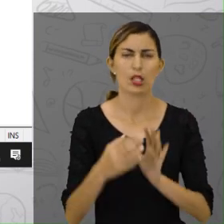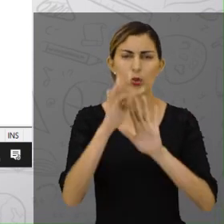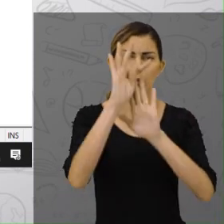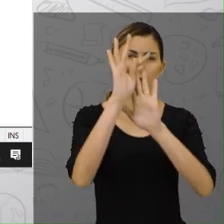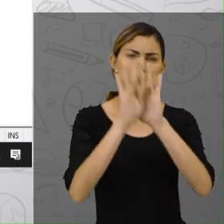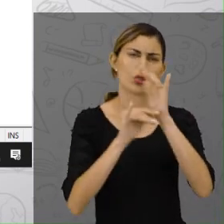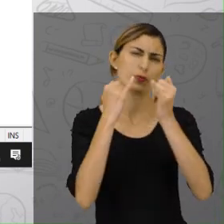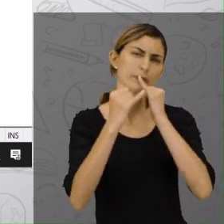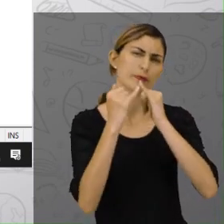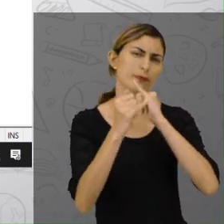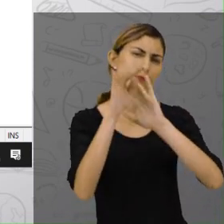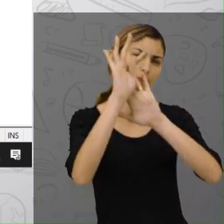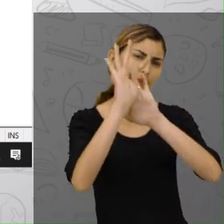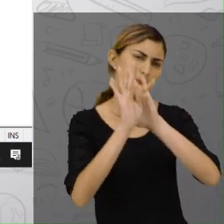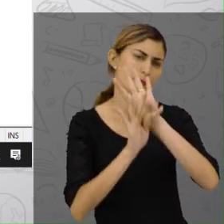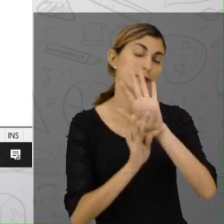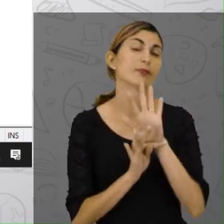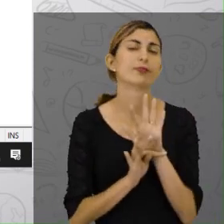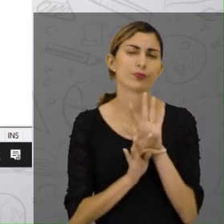a um texto.